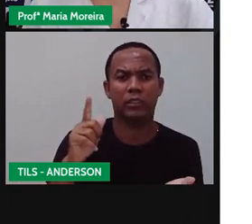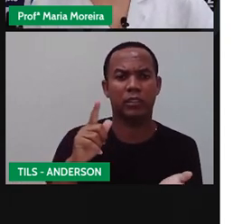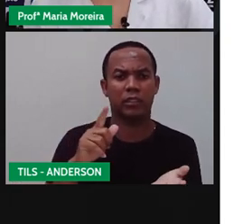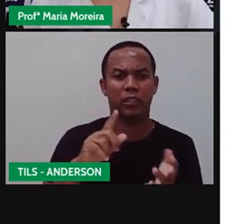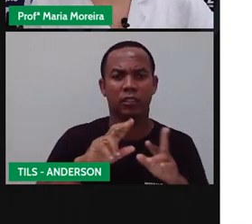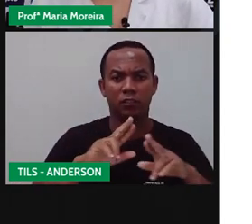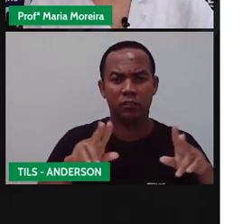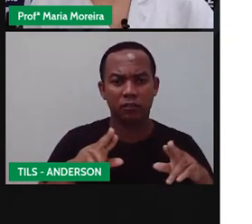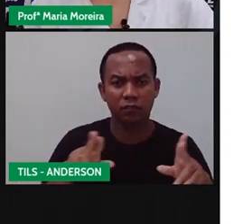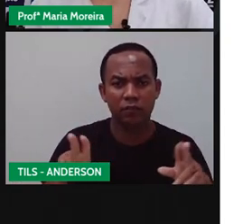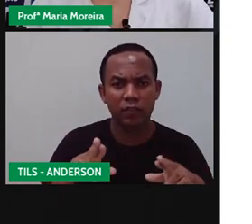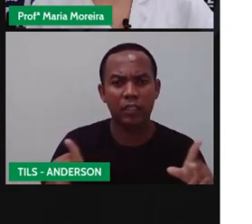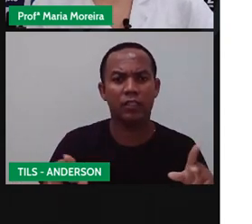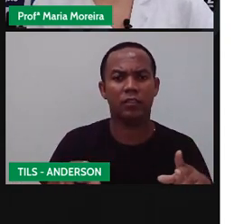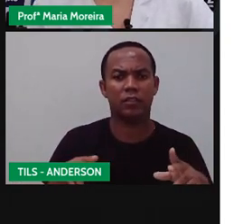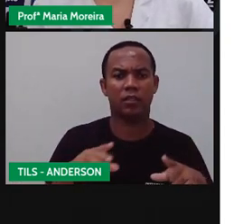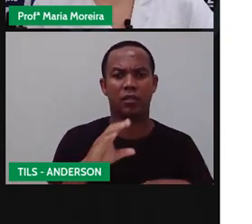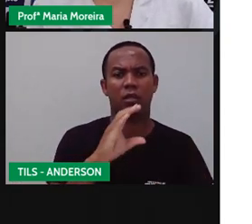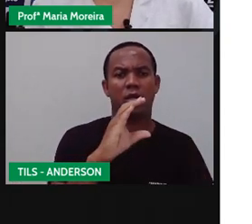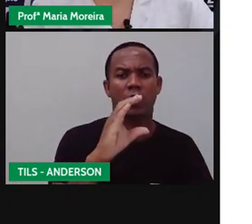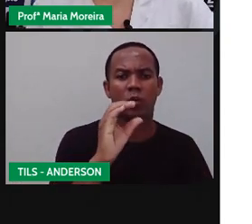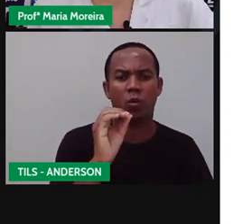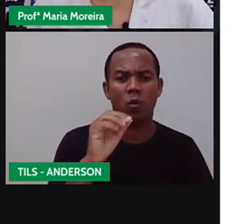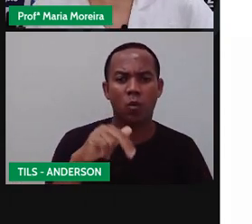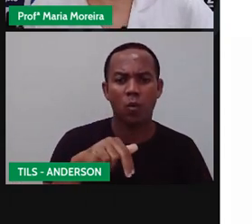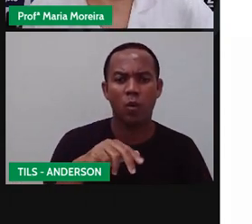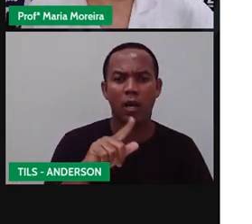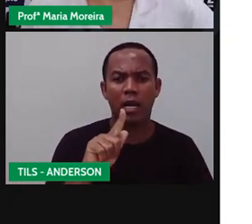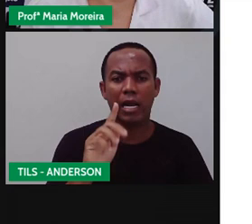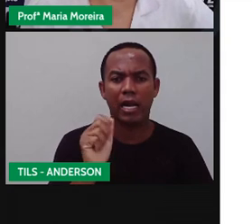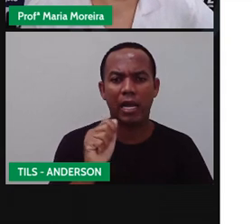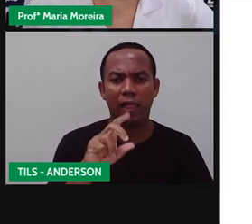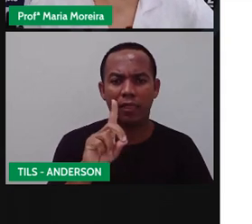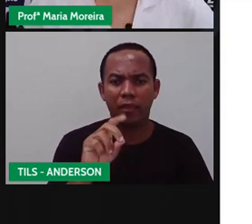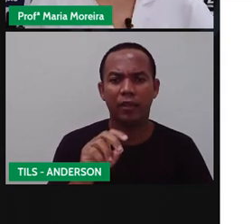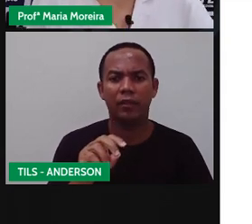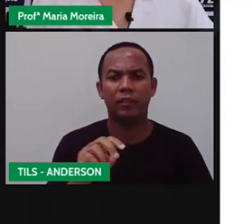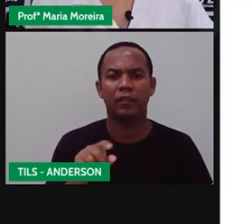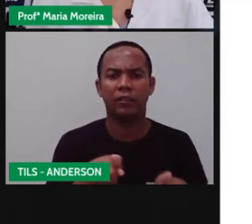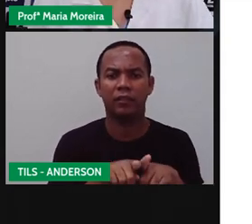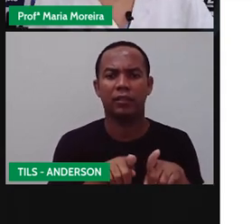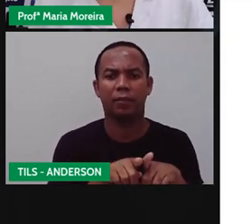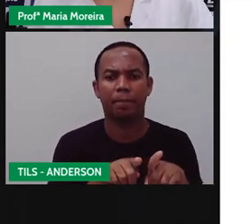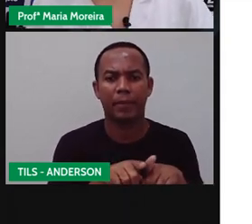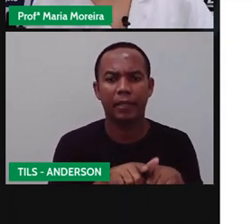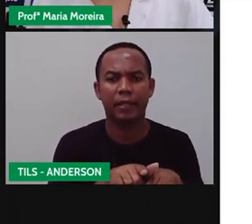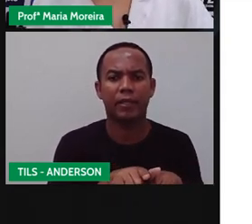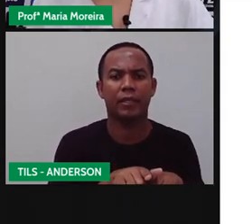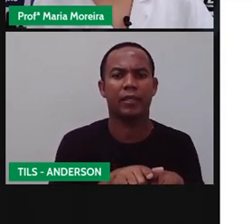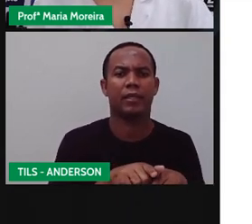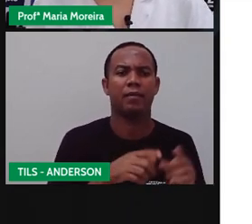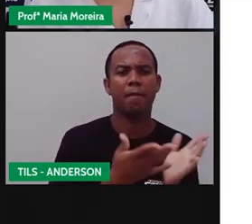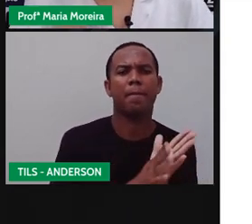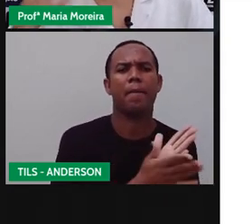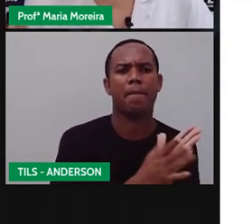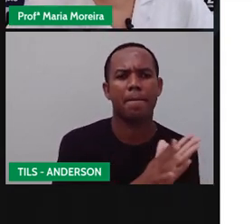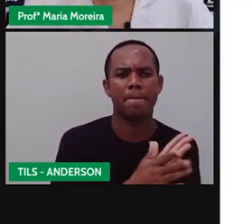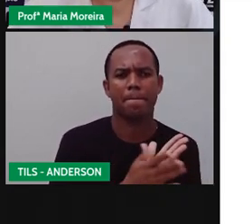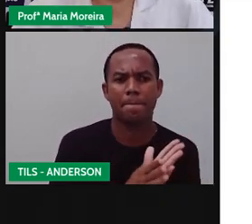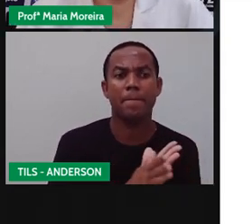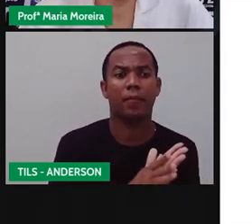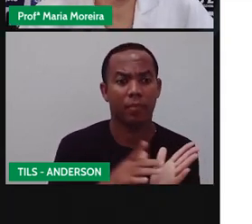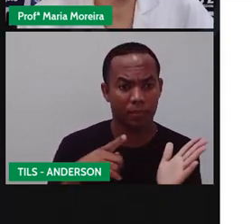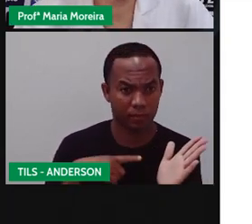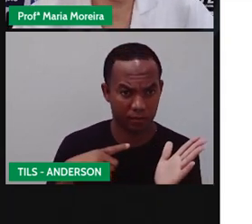o maracatu e o samba de roda, que inclusive a Pró já falou aqui várias vezes, inclusive sobre a quixabeira da Matinha, que é quem